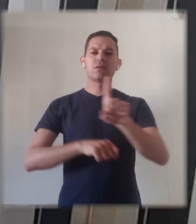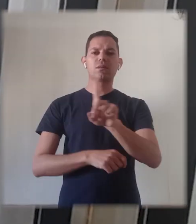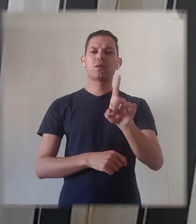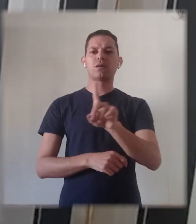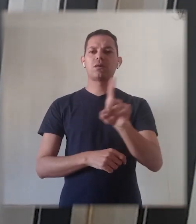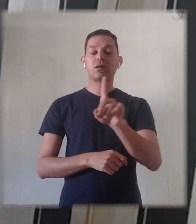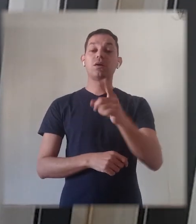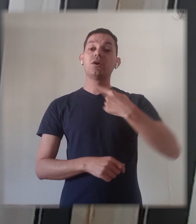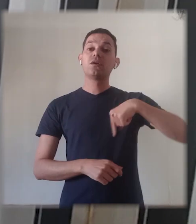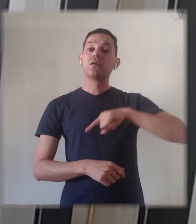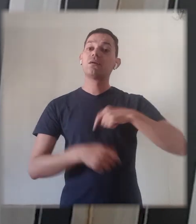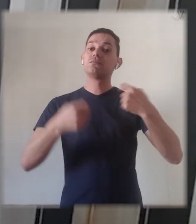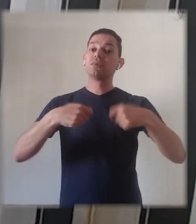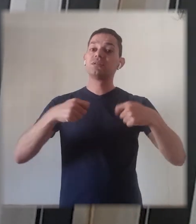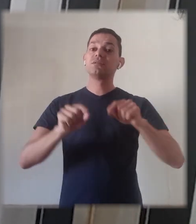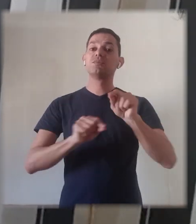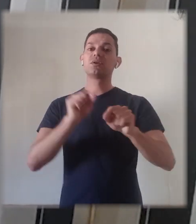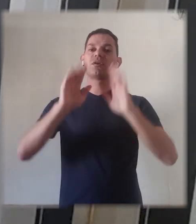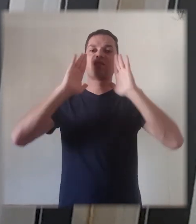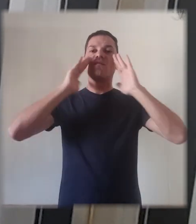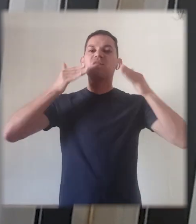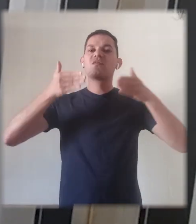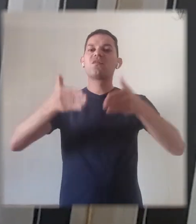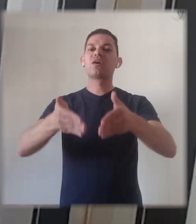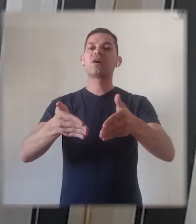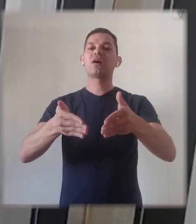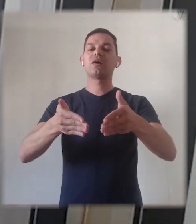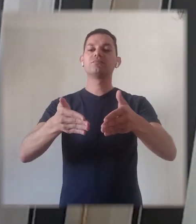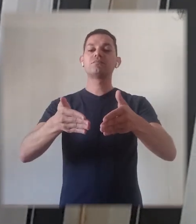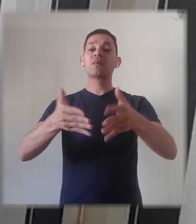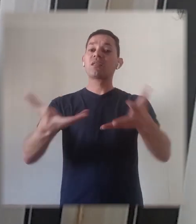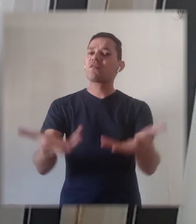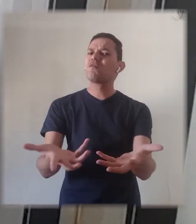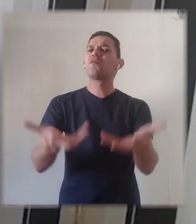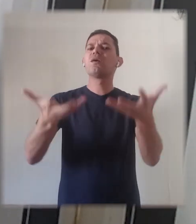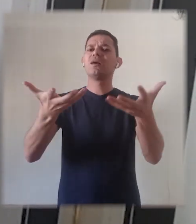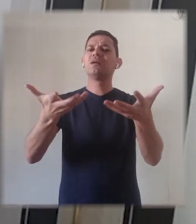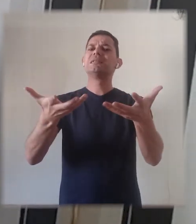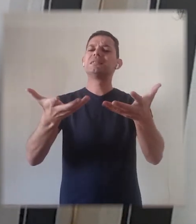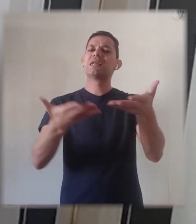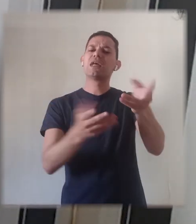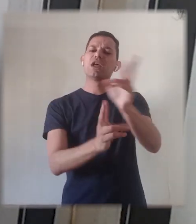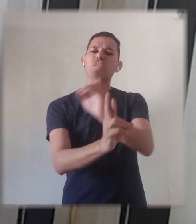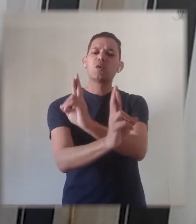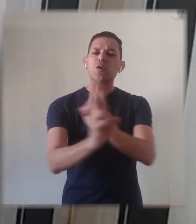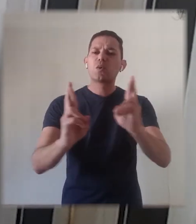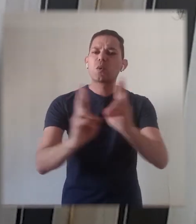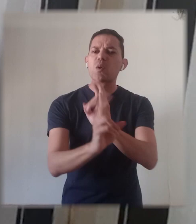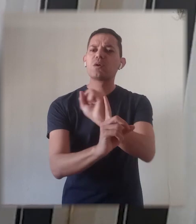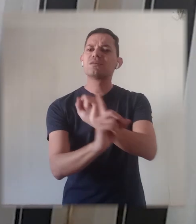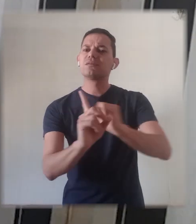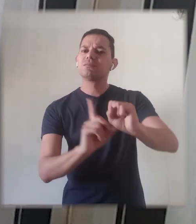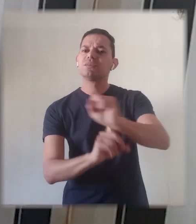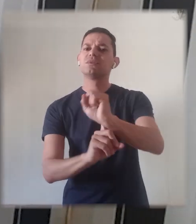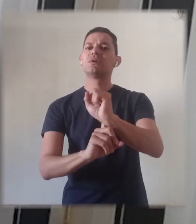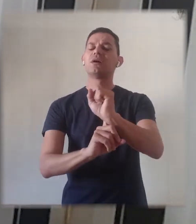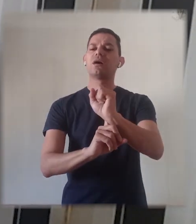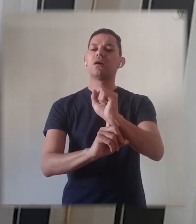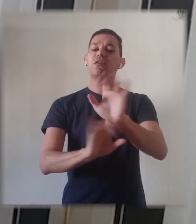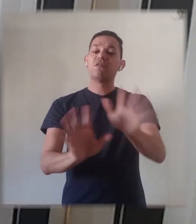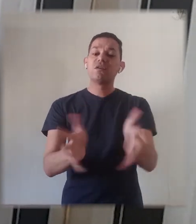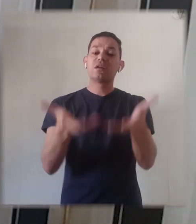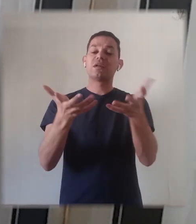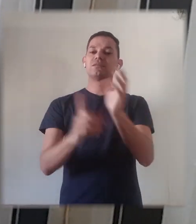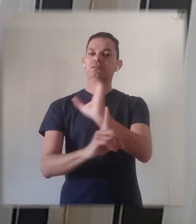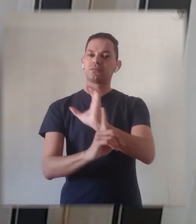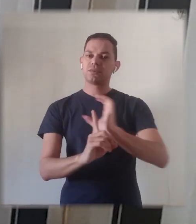para cada situação. A gente precisa, na verdade, se focar em fortalecer o nosso relacionamento